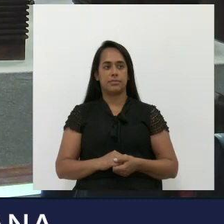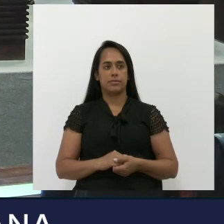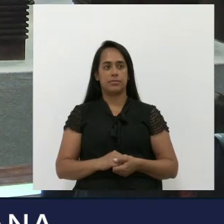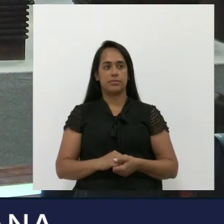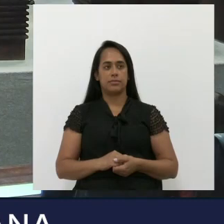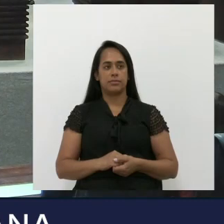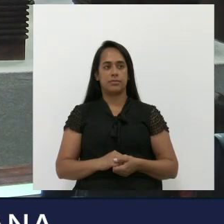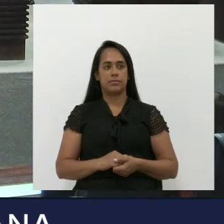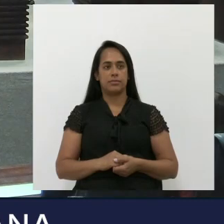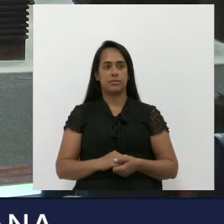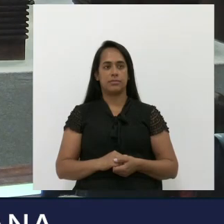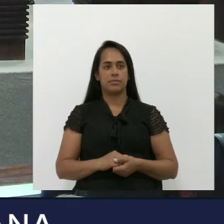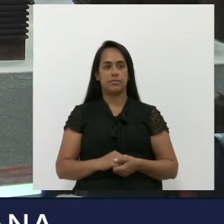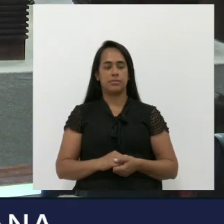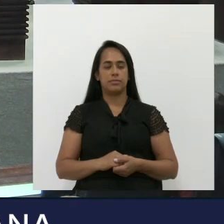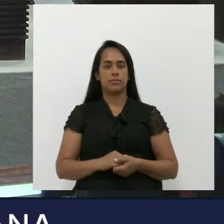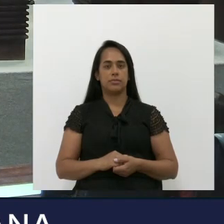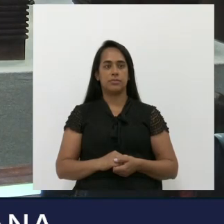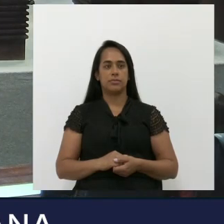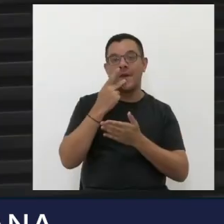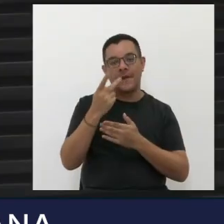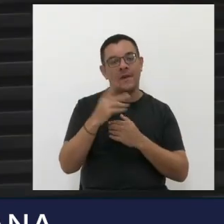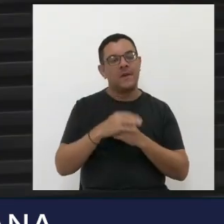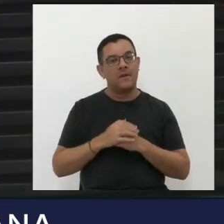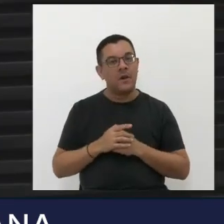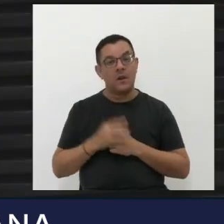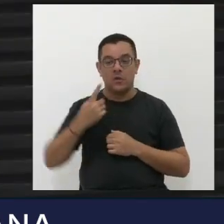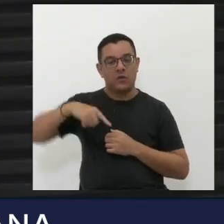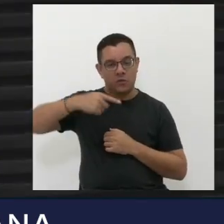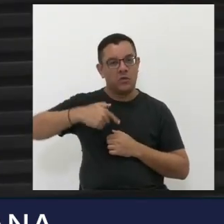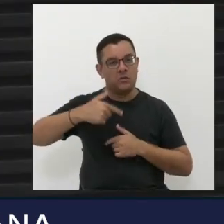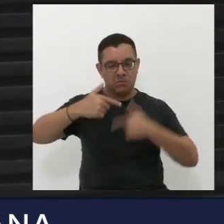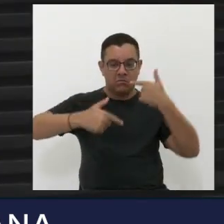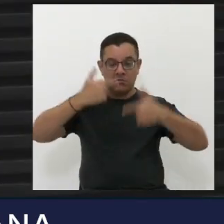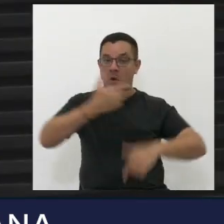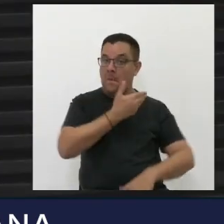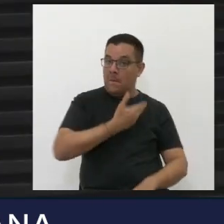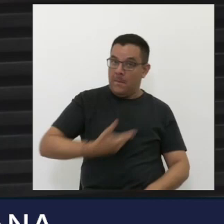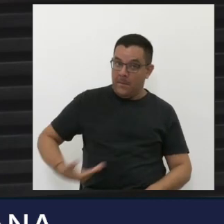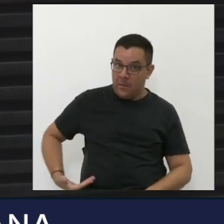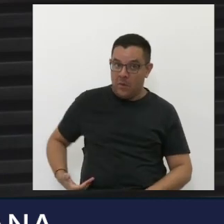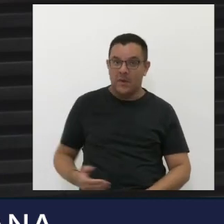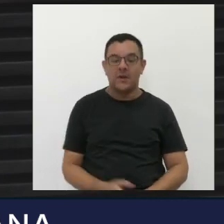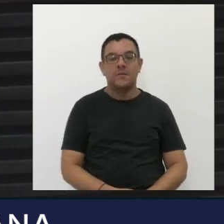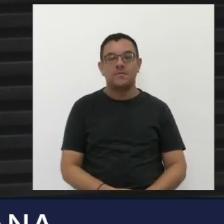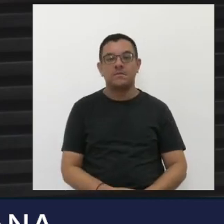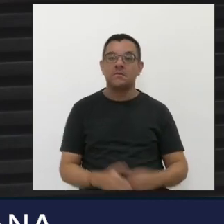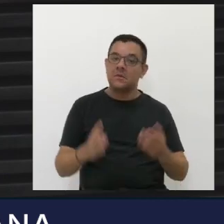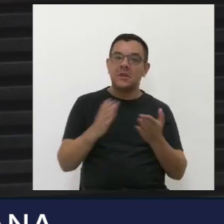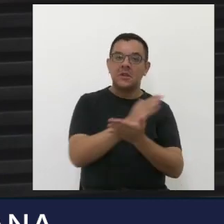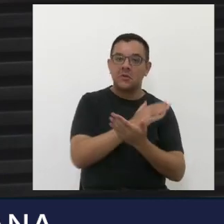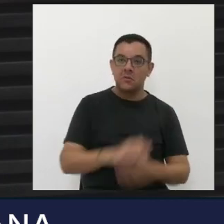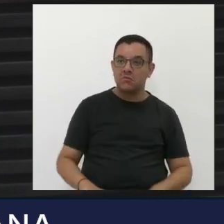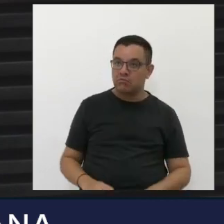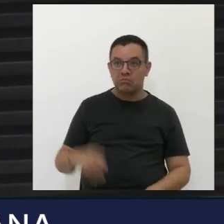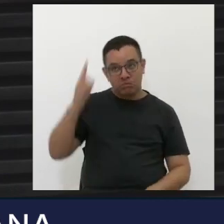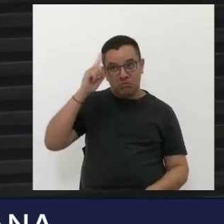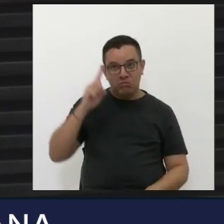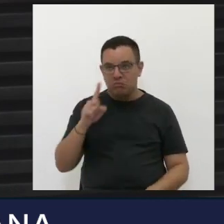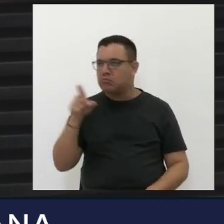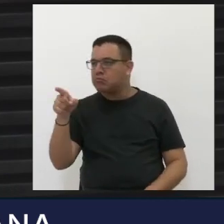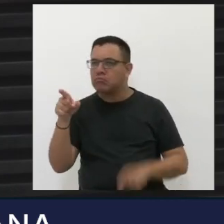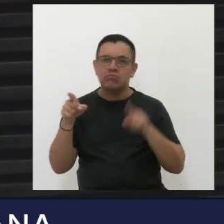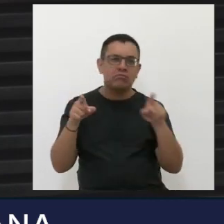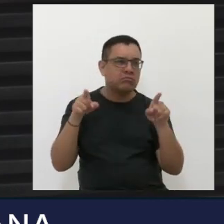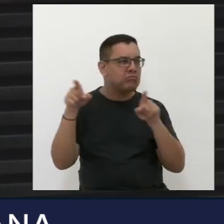mulheres e negros também foram abordadas para Adriano Martinelli as palestras que ocorrem por meio da escola do Parlamento ajudam